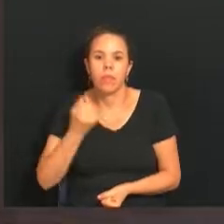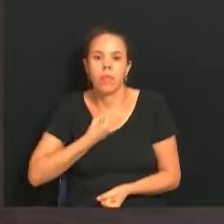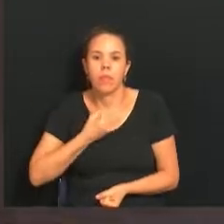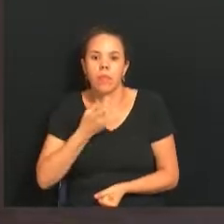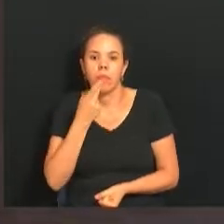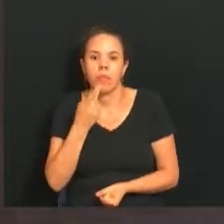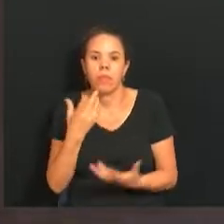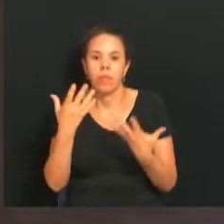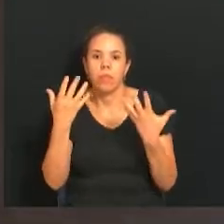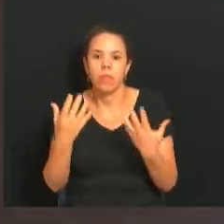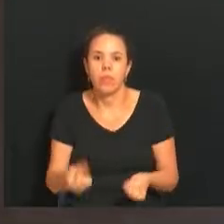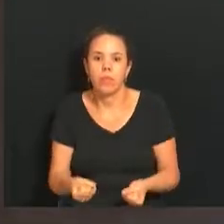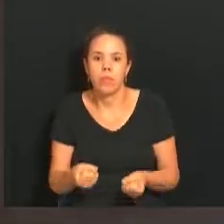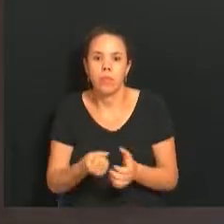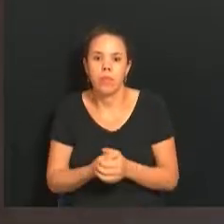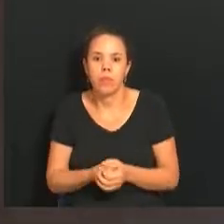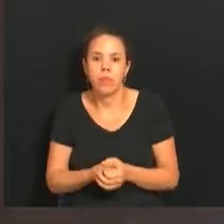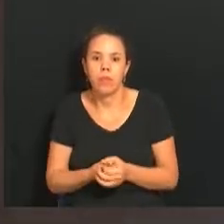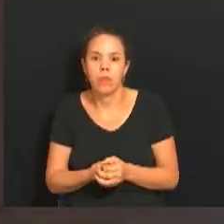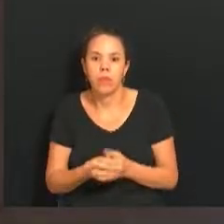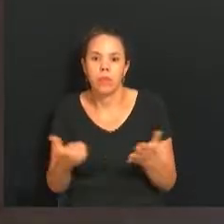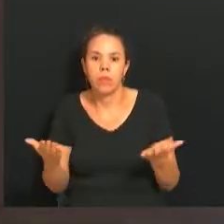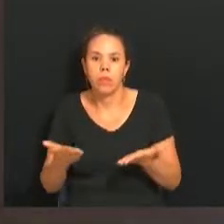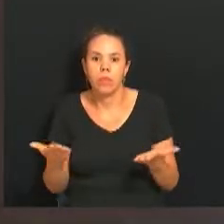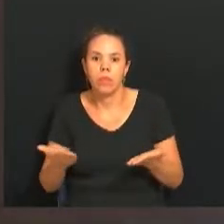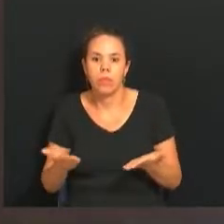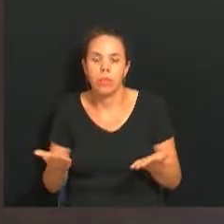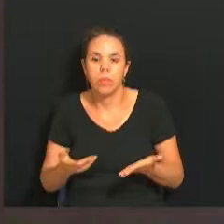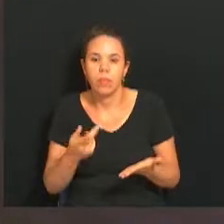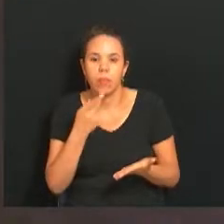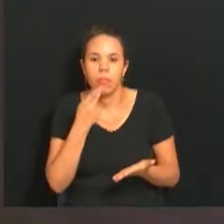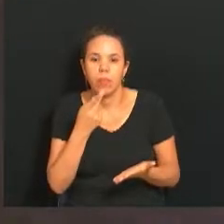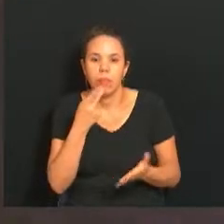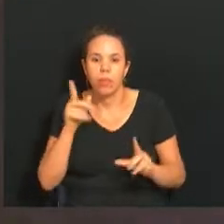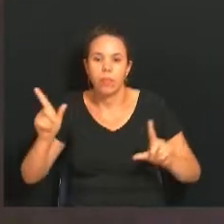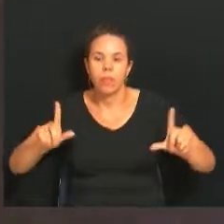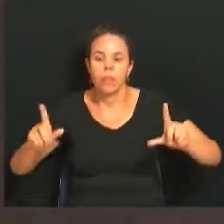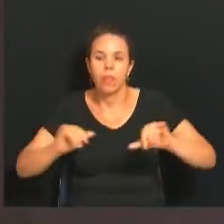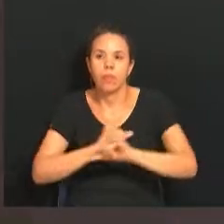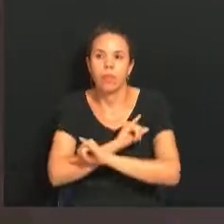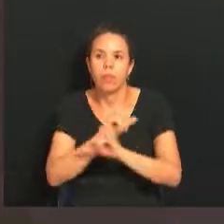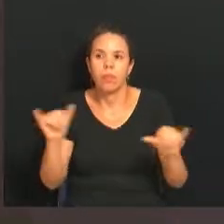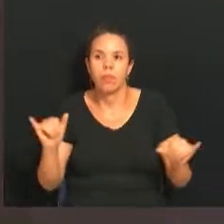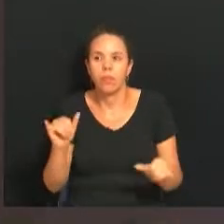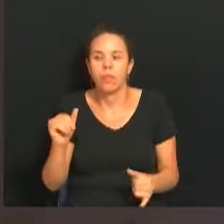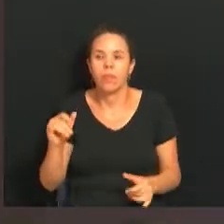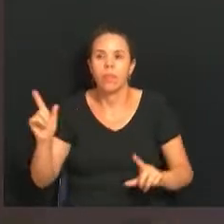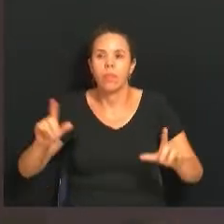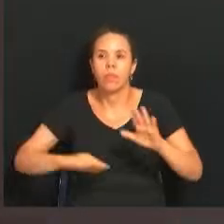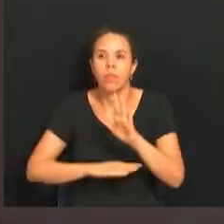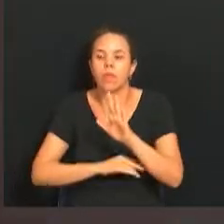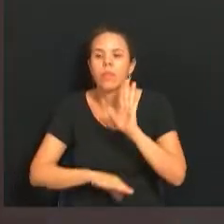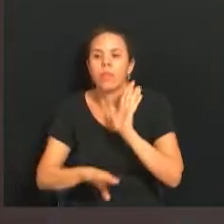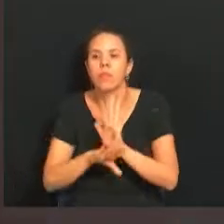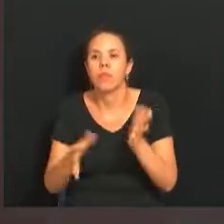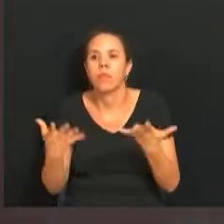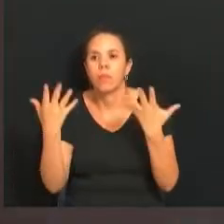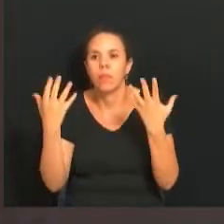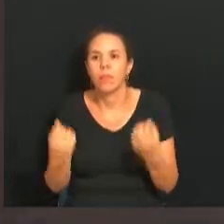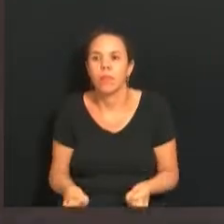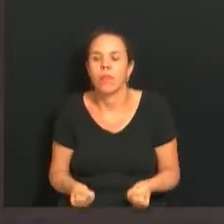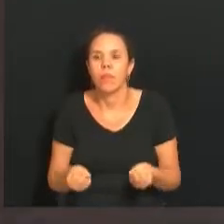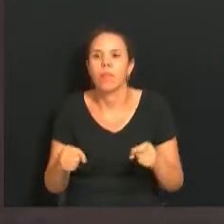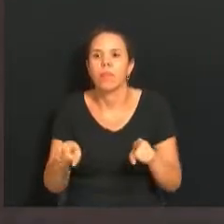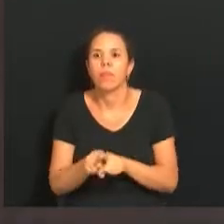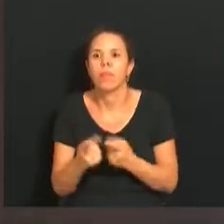abraçou, né? Então, hoje, em falar em um canal de televisão, eu acredito que a TV Câmara abraçou o Thomas também.